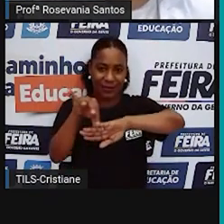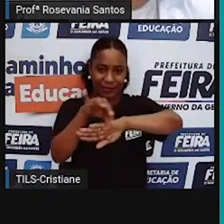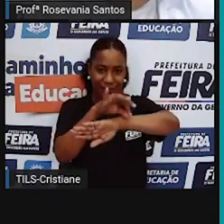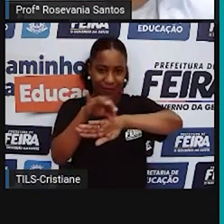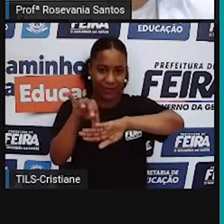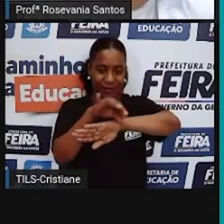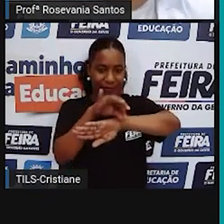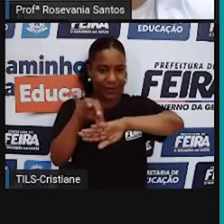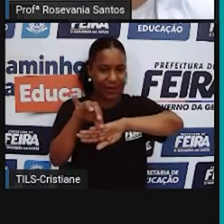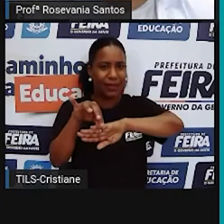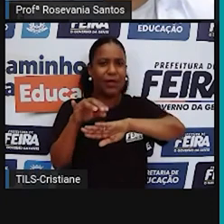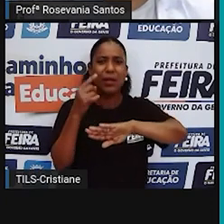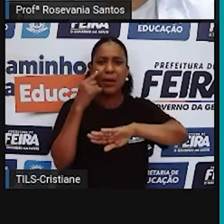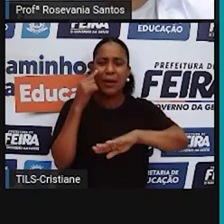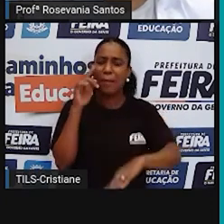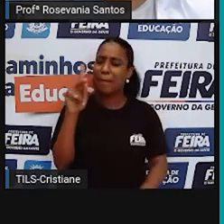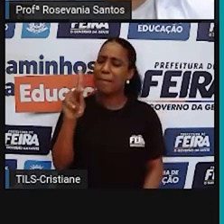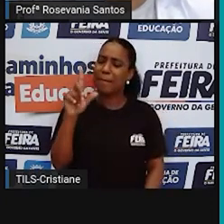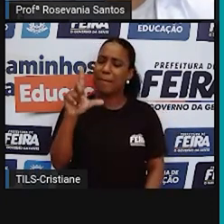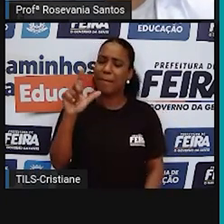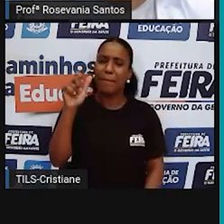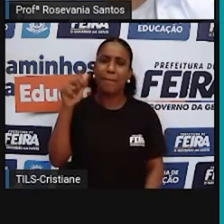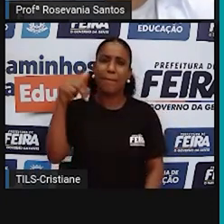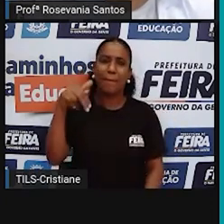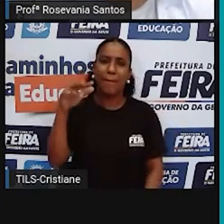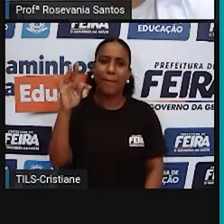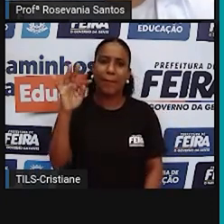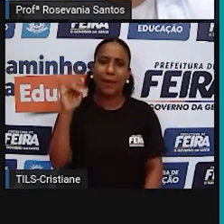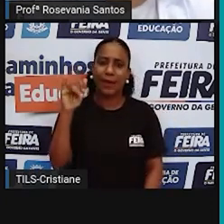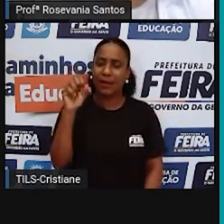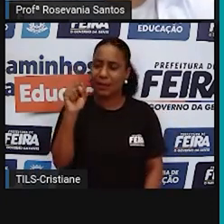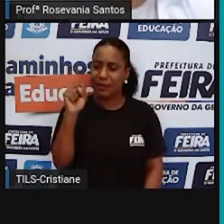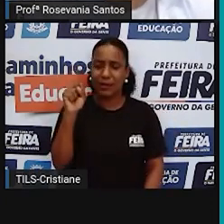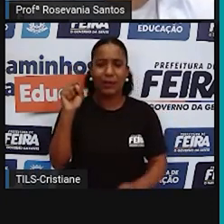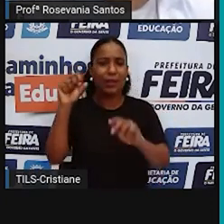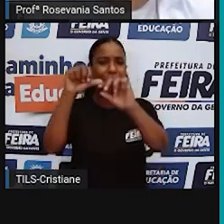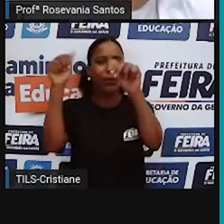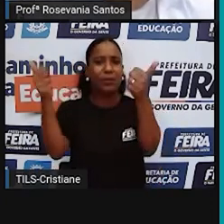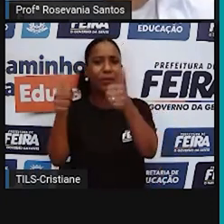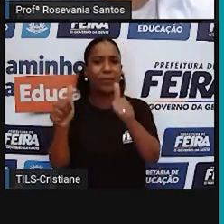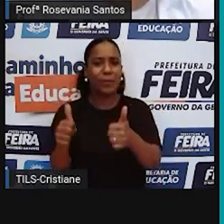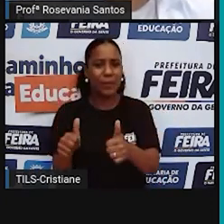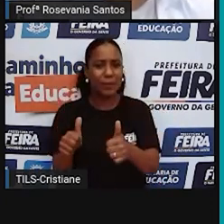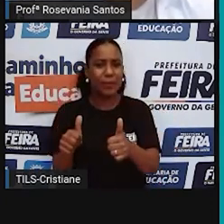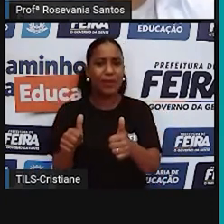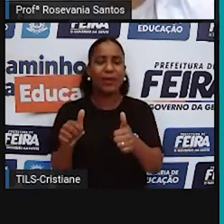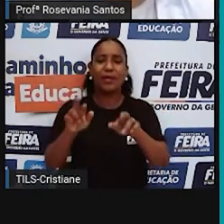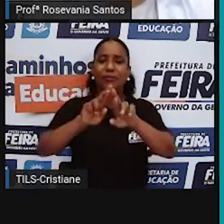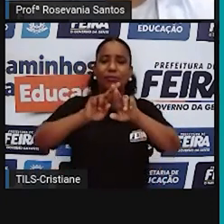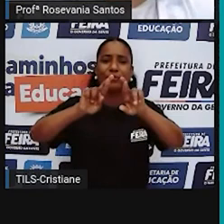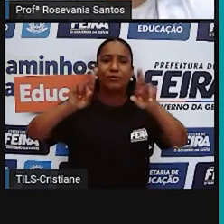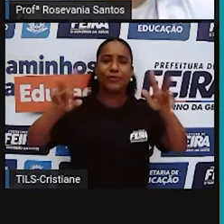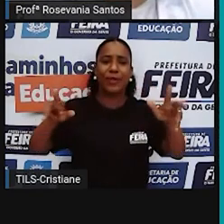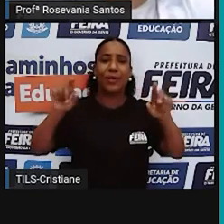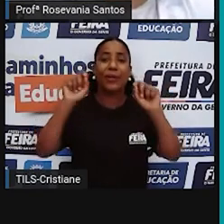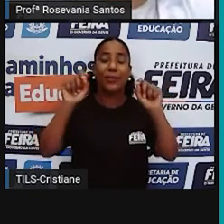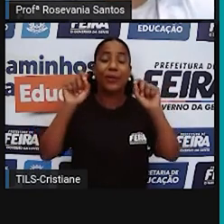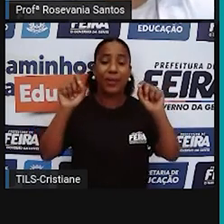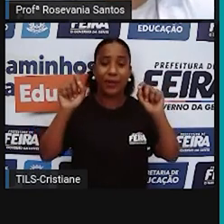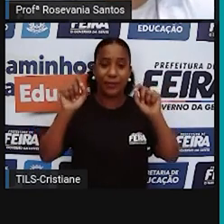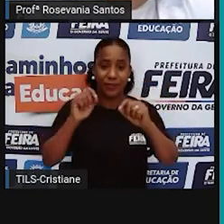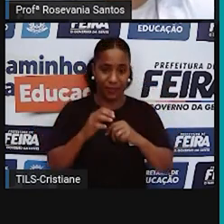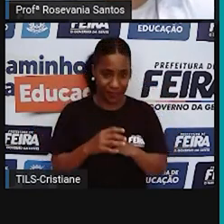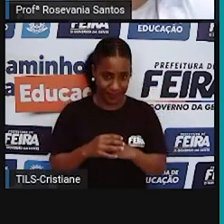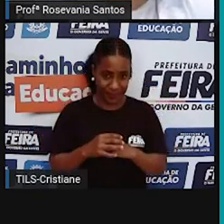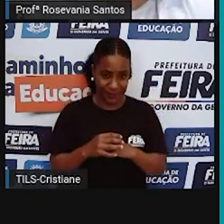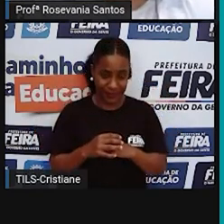é exatamente essa semelhança? Não exatamente a coisa ali. Todas as duas, né, mostram o espaço, né, que a gente vive, mas qual